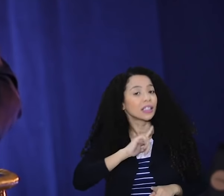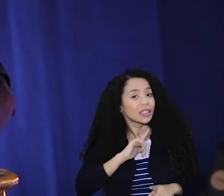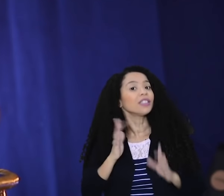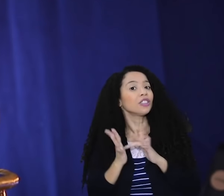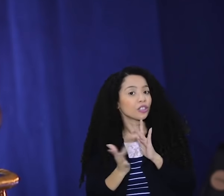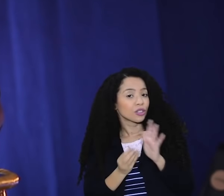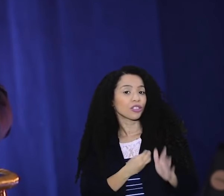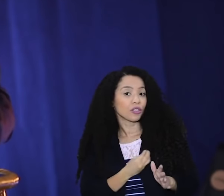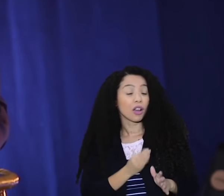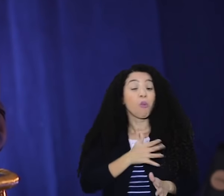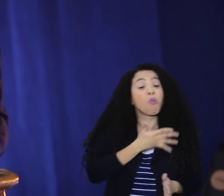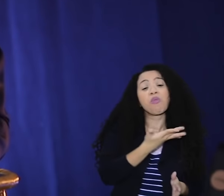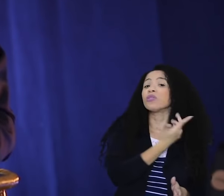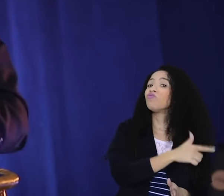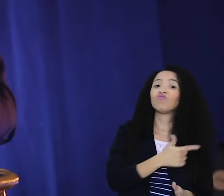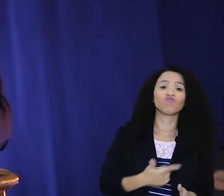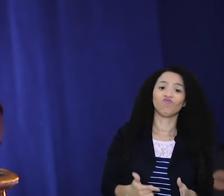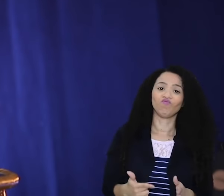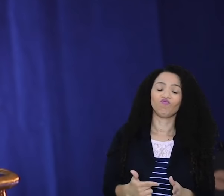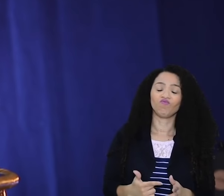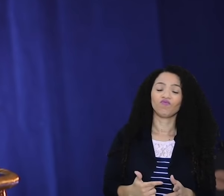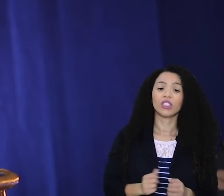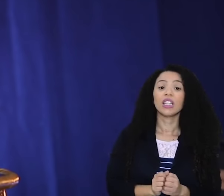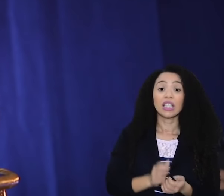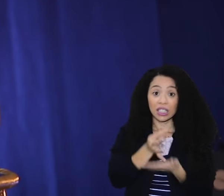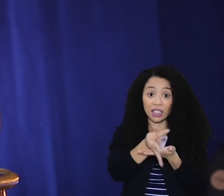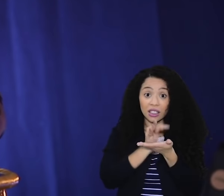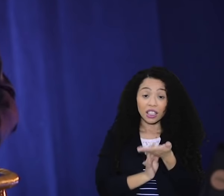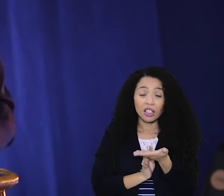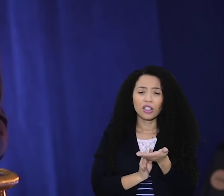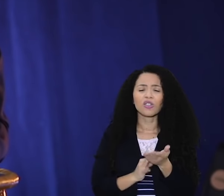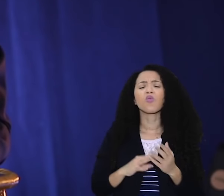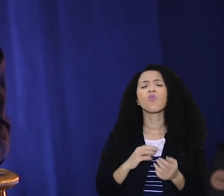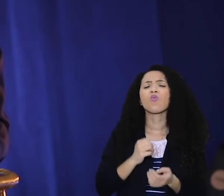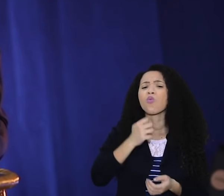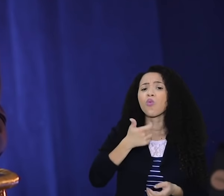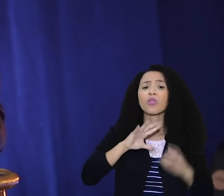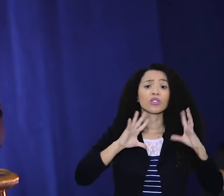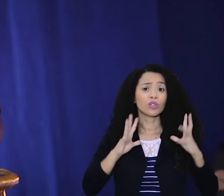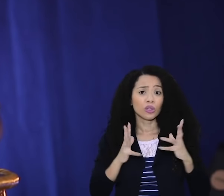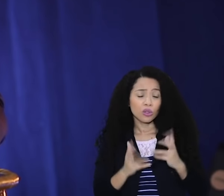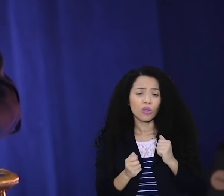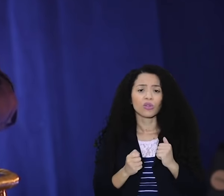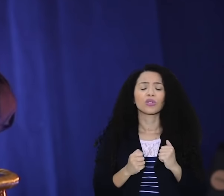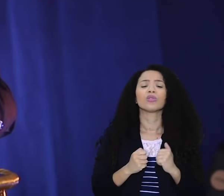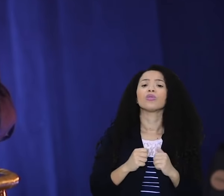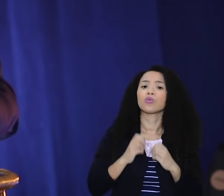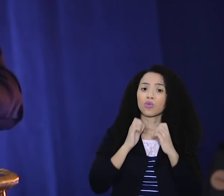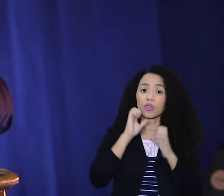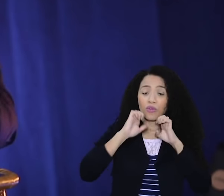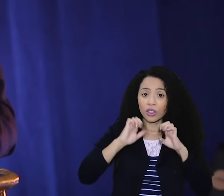vida. Porque esses discípulos, esse texto é narrado por praticamente todos os evangelistas, e cada um